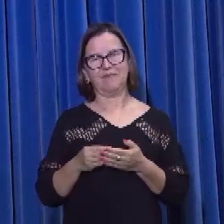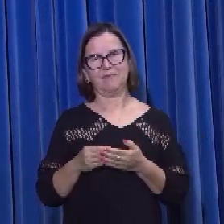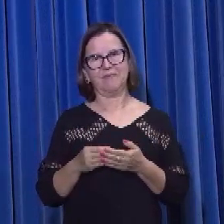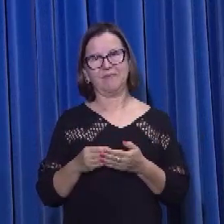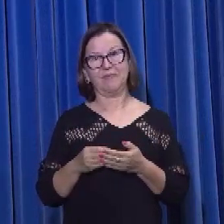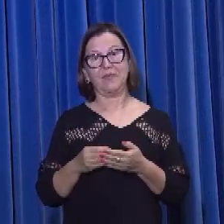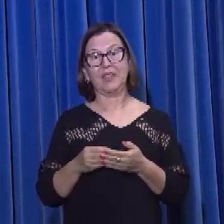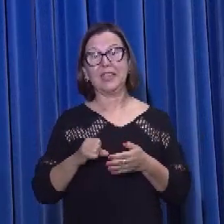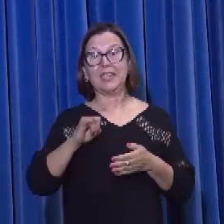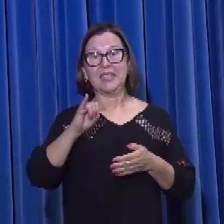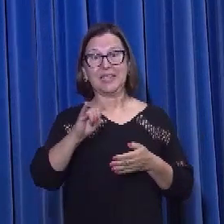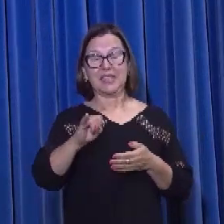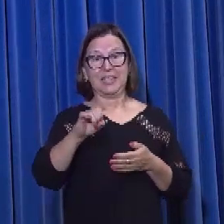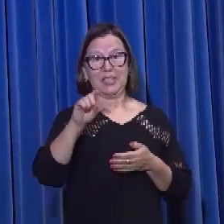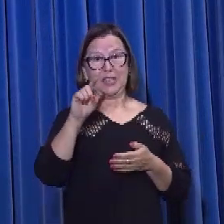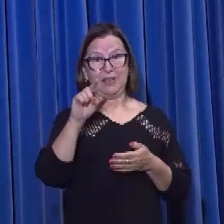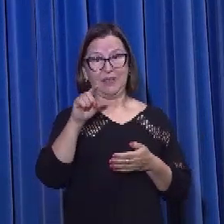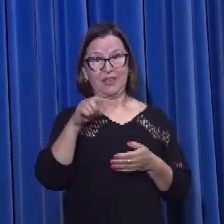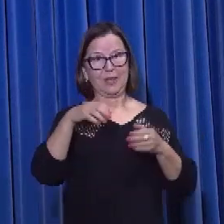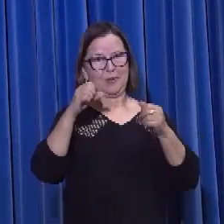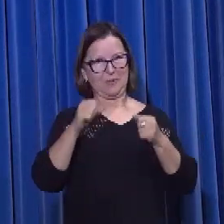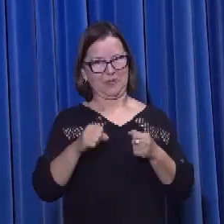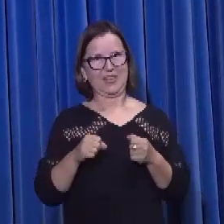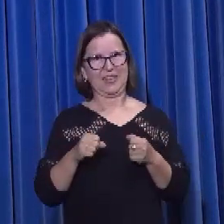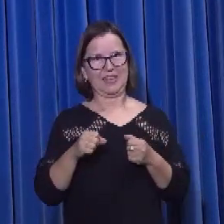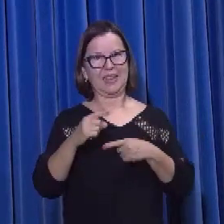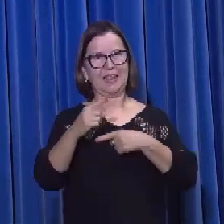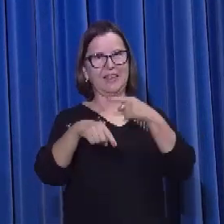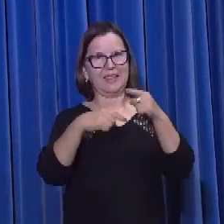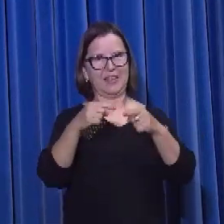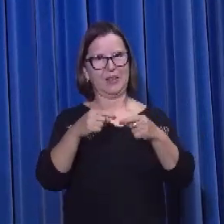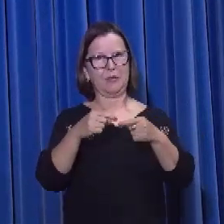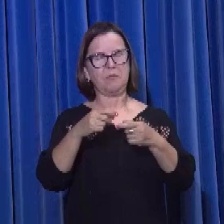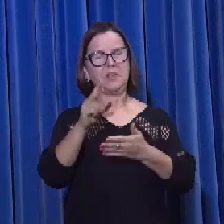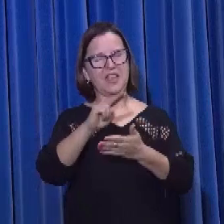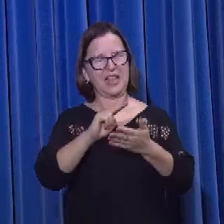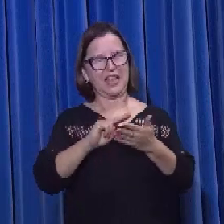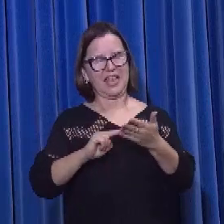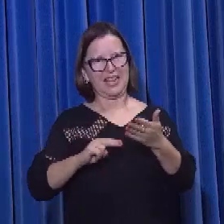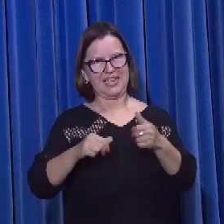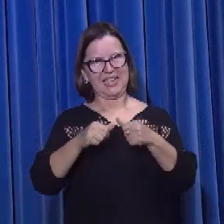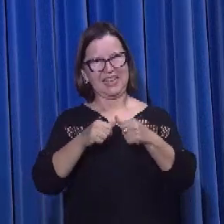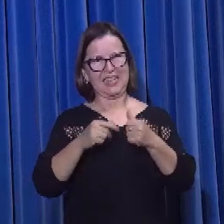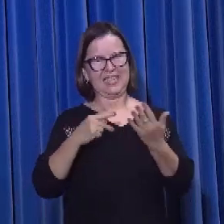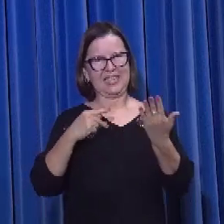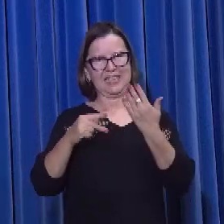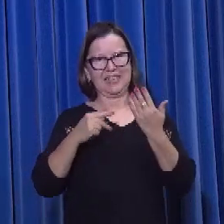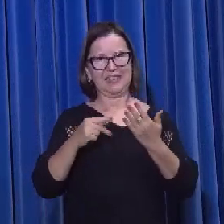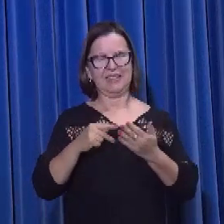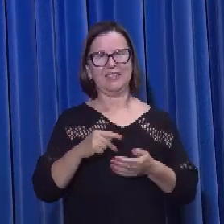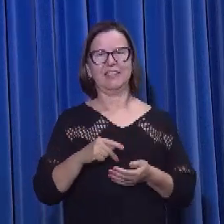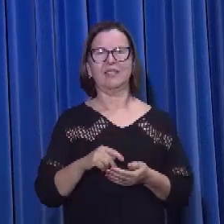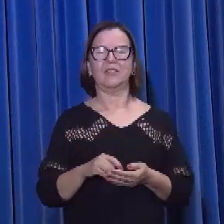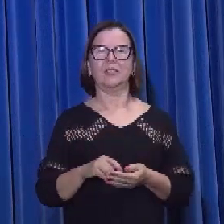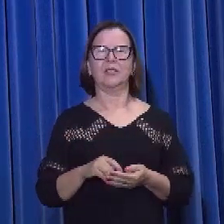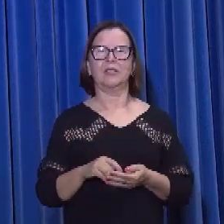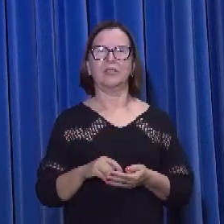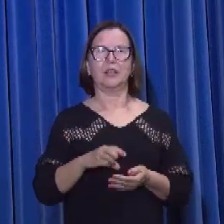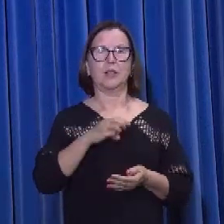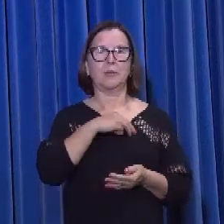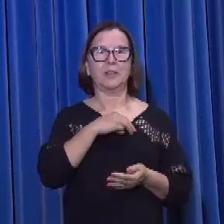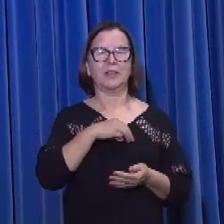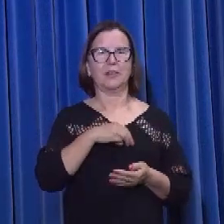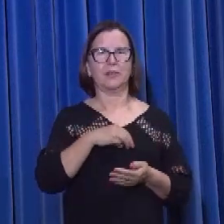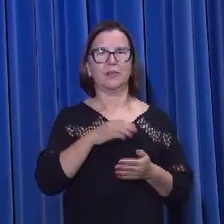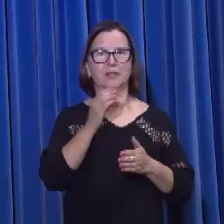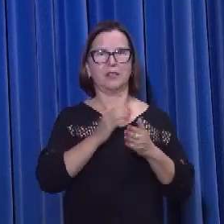se você puder e tiver um tempinho, dê uma lida nessa parábola, assim que você puder, Mateus 21. A parábola